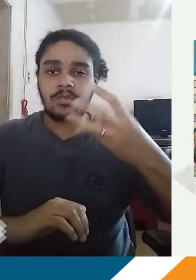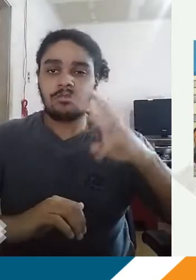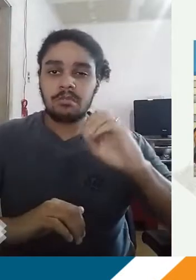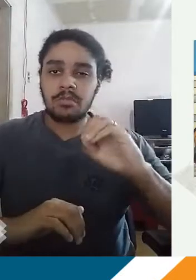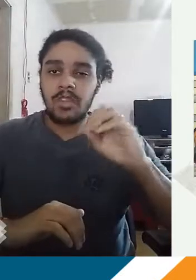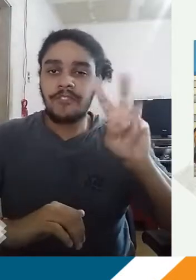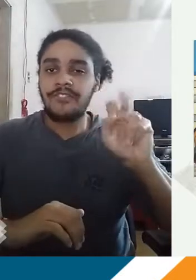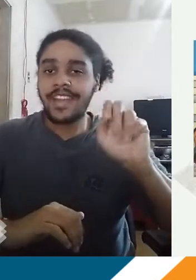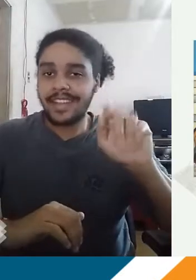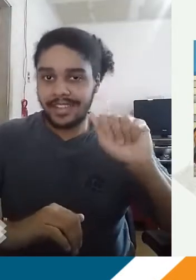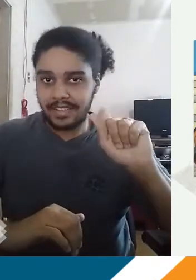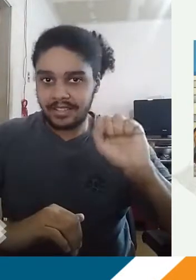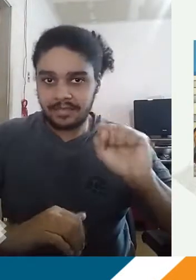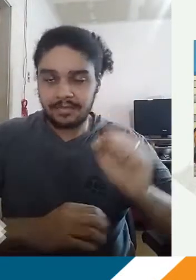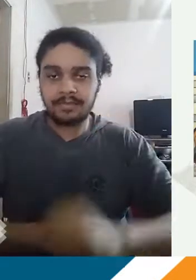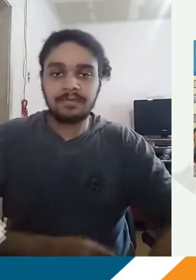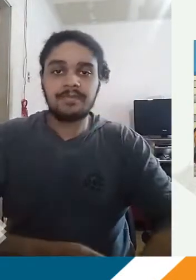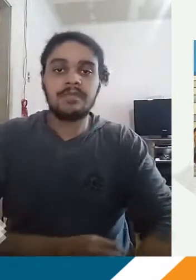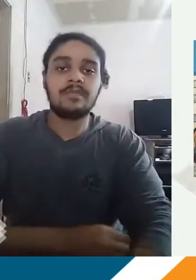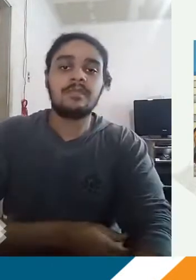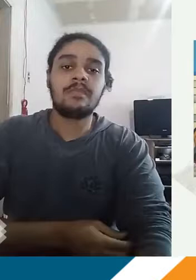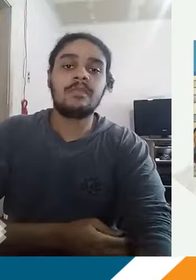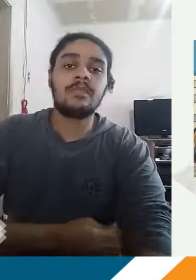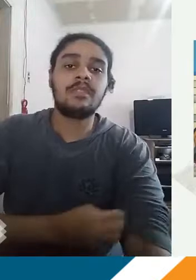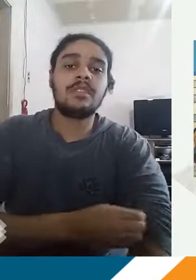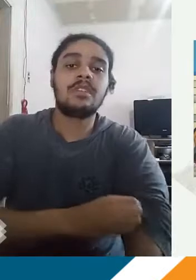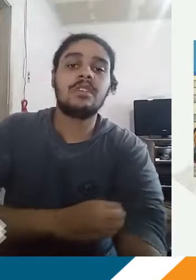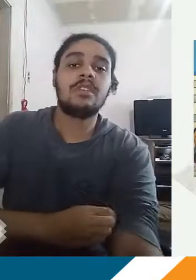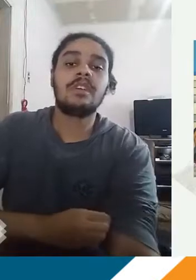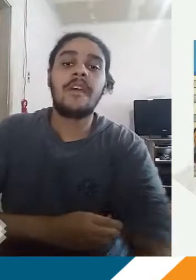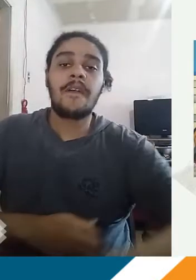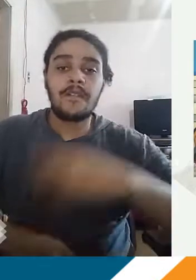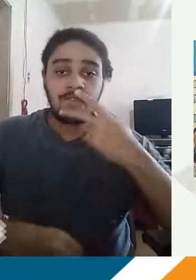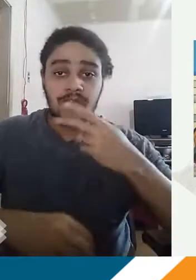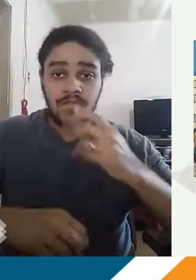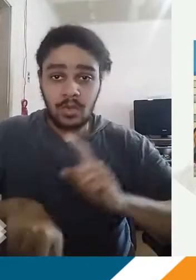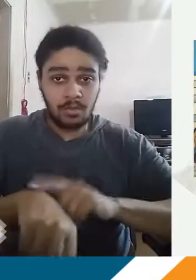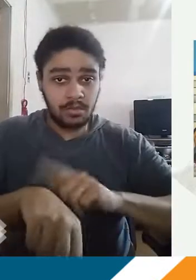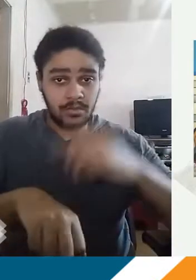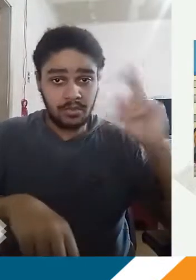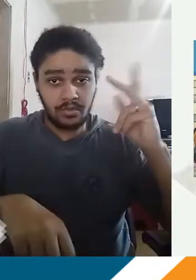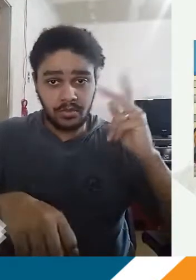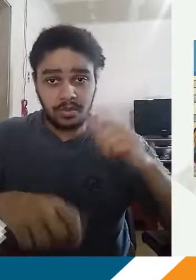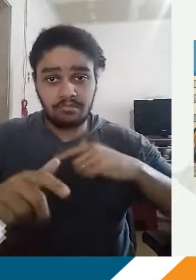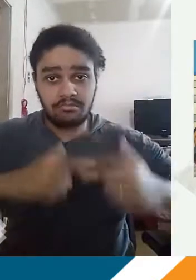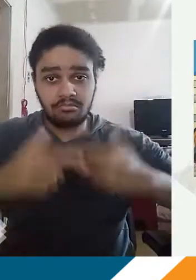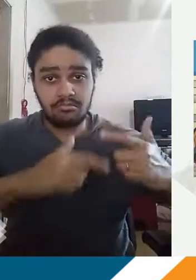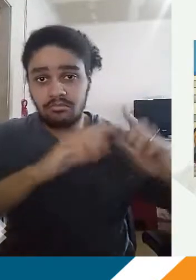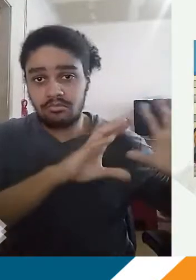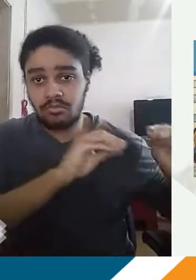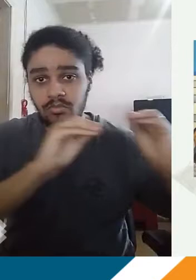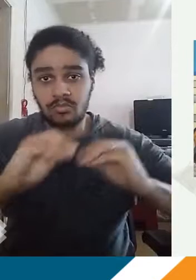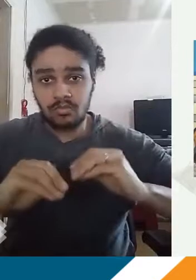30 com Vargas. Tudo bem? Trata-se também de um momento histórico marcado pela migração de trabalhadores, uma classe ainda